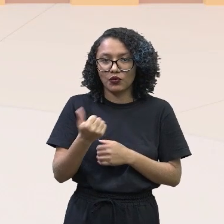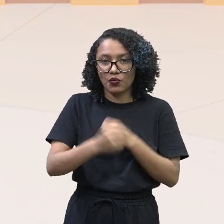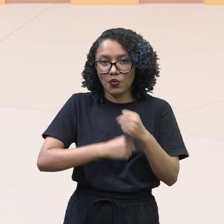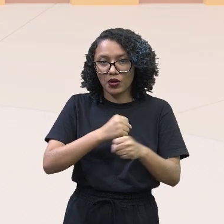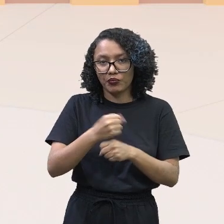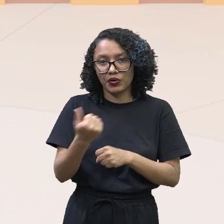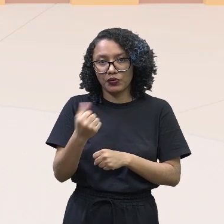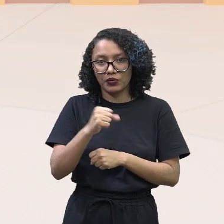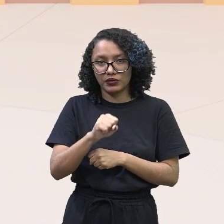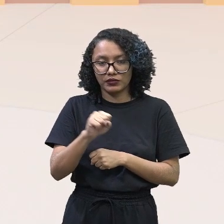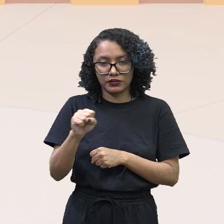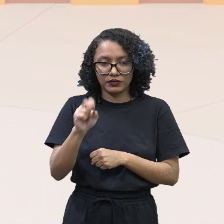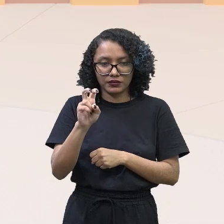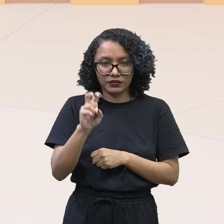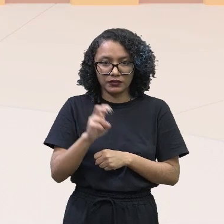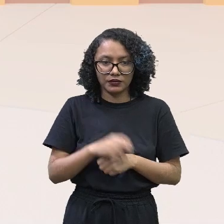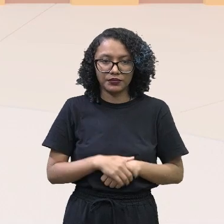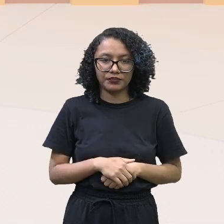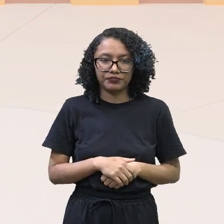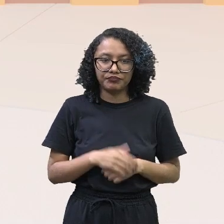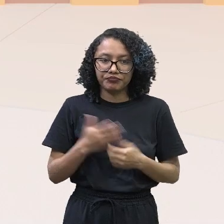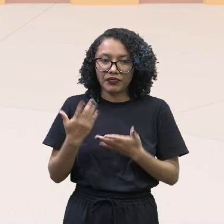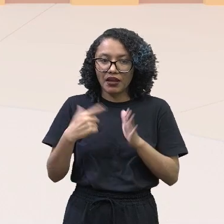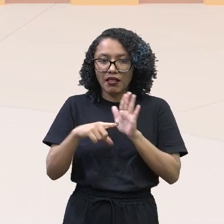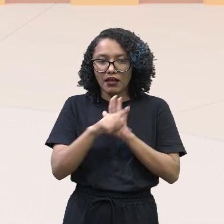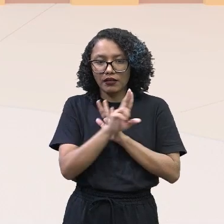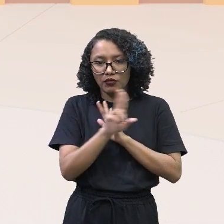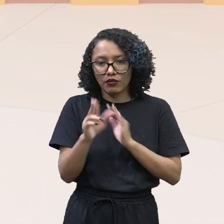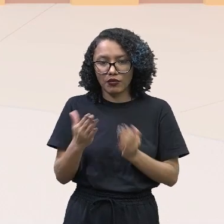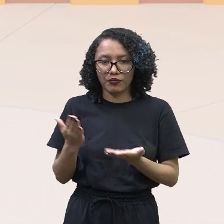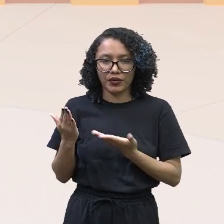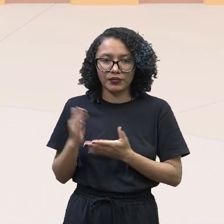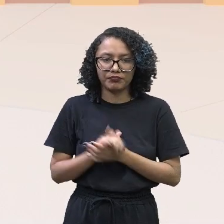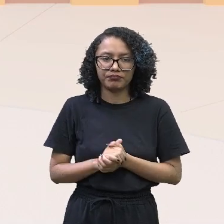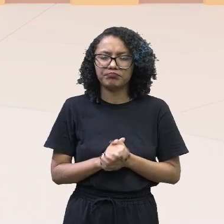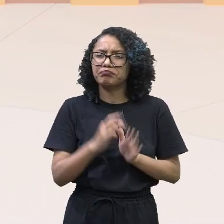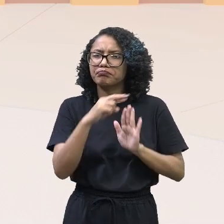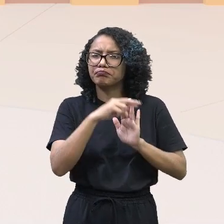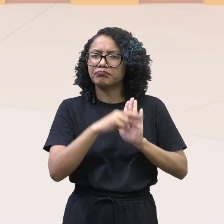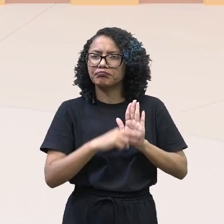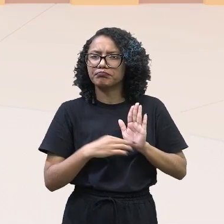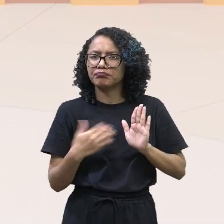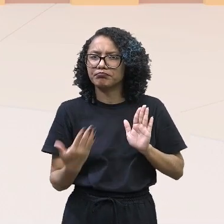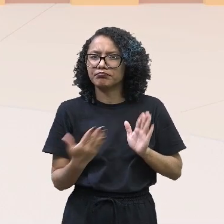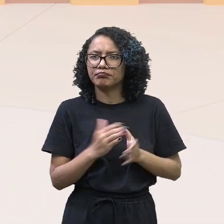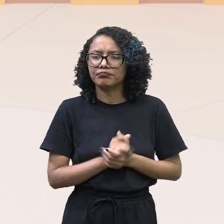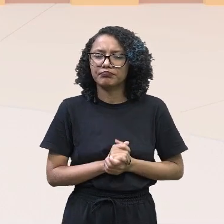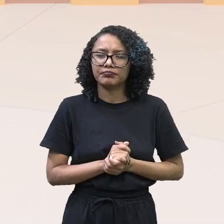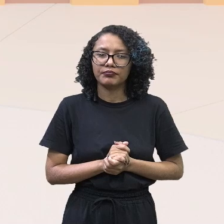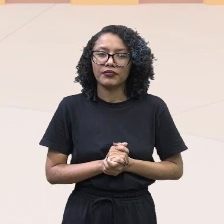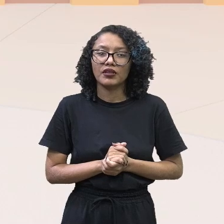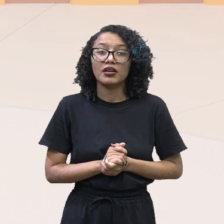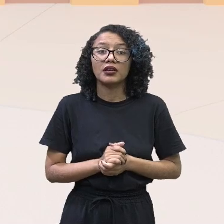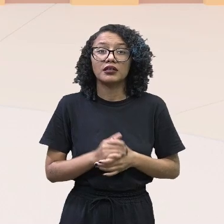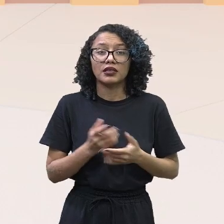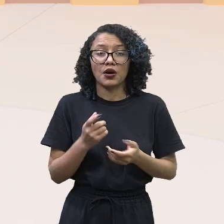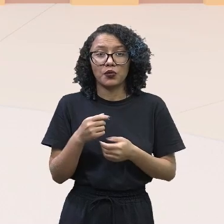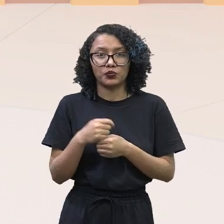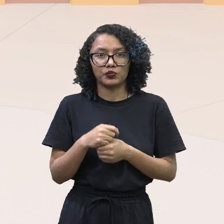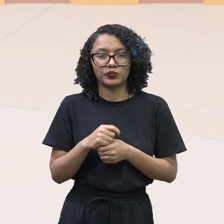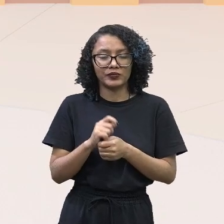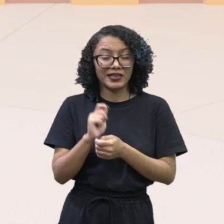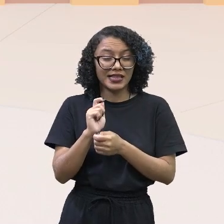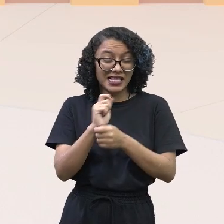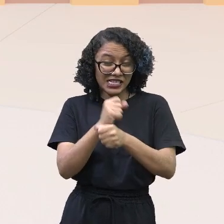1875, conhecida como a Lei dos Sexagenários. O que dizia essa lei? Concedeu liberdade aos